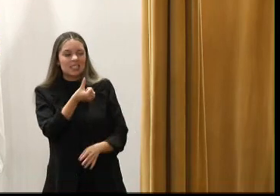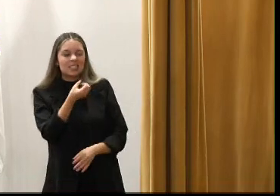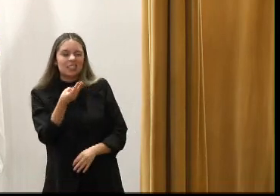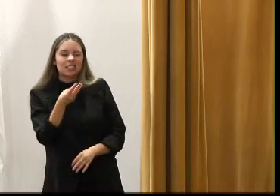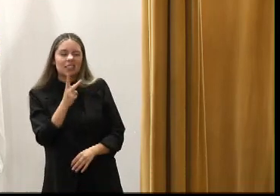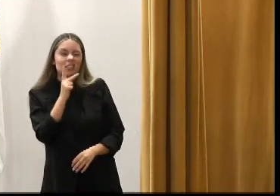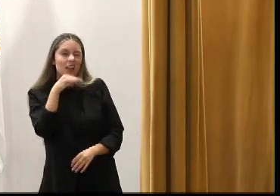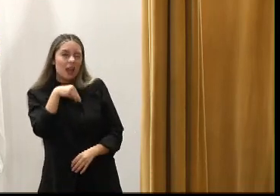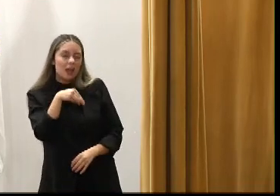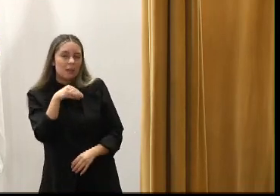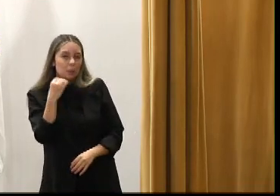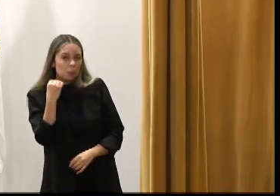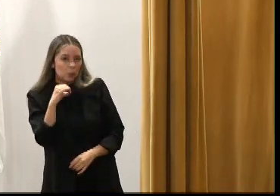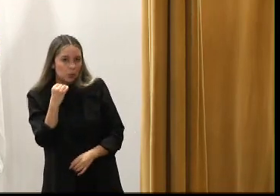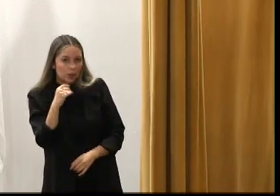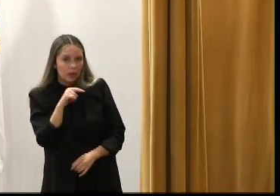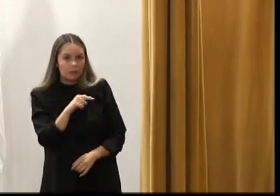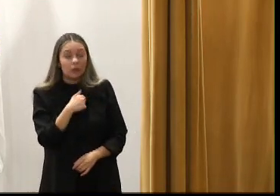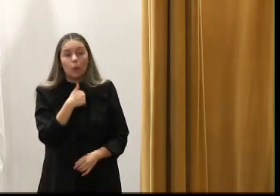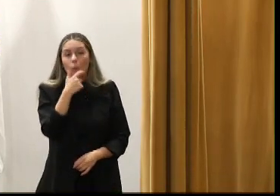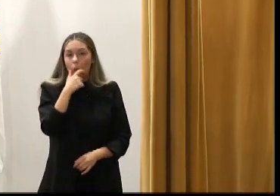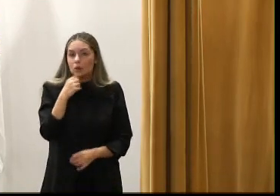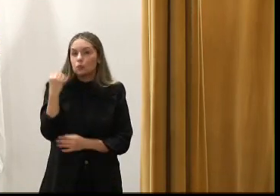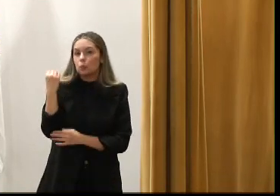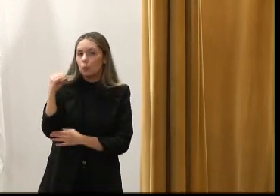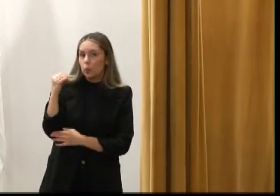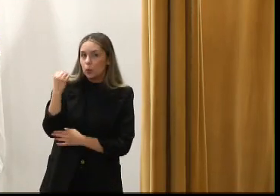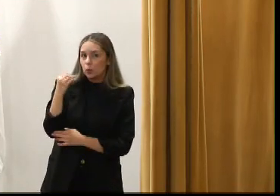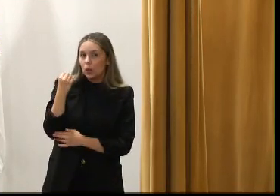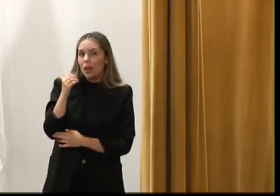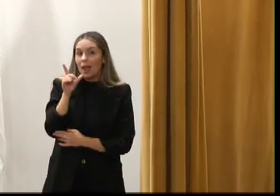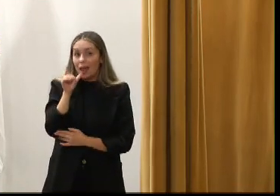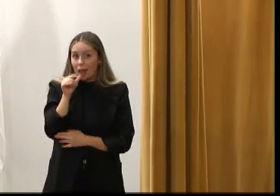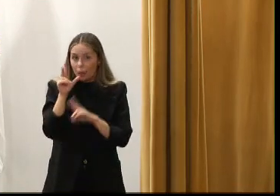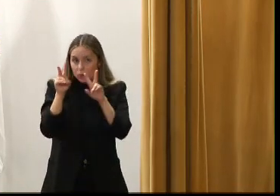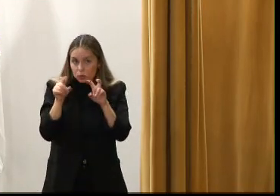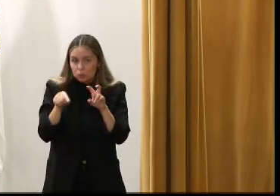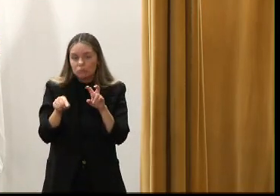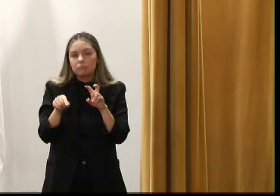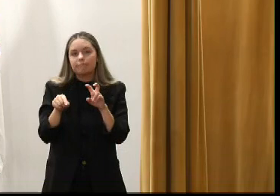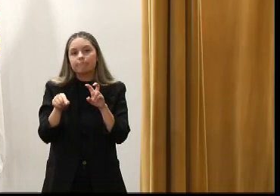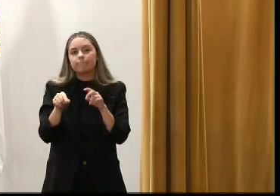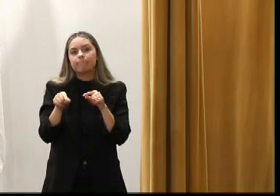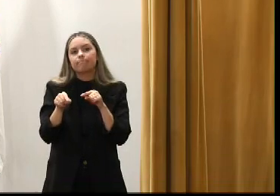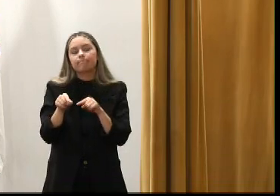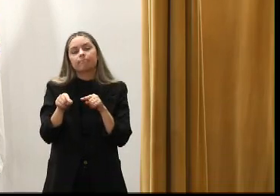Alegre. Então, eu acho que Porto Alegre, a questão da água é uma questão